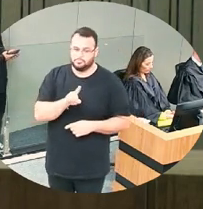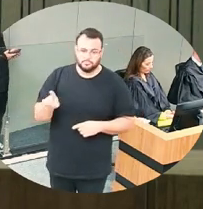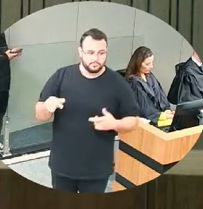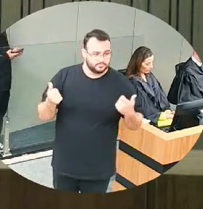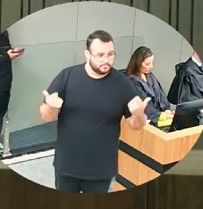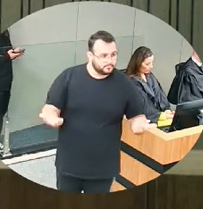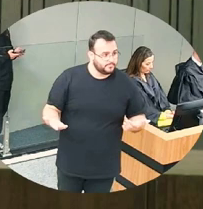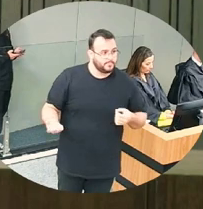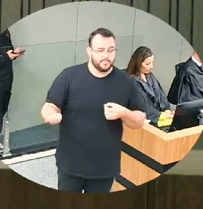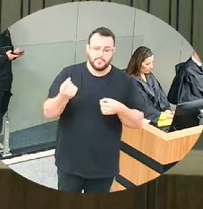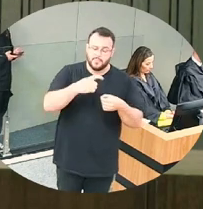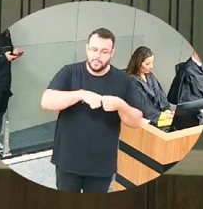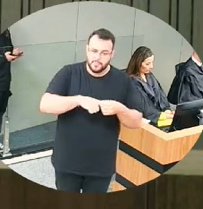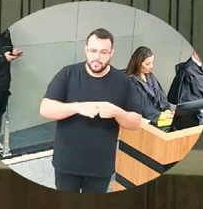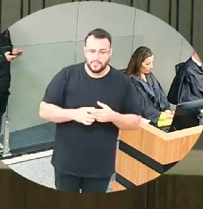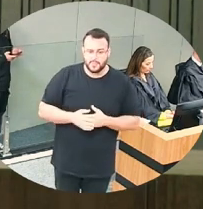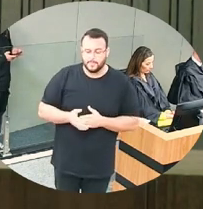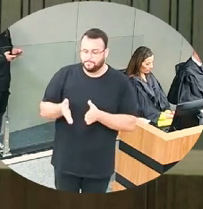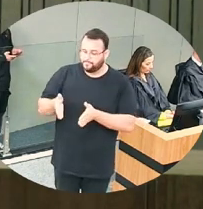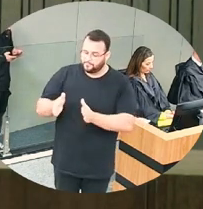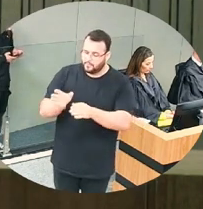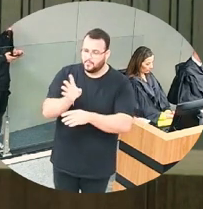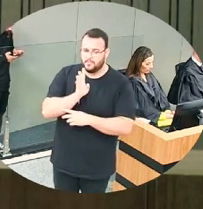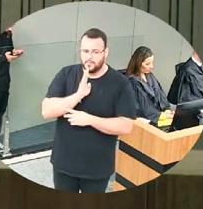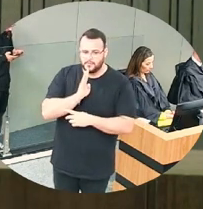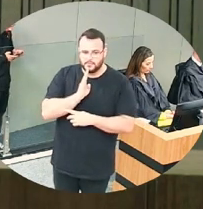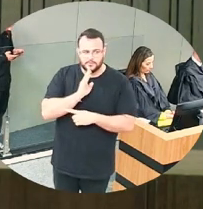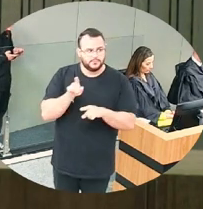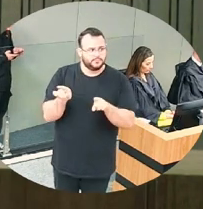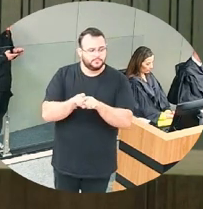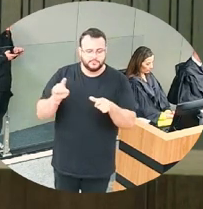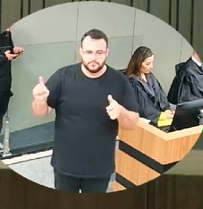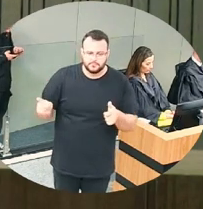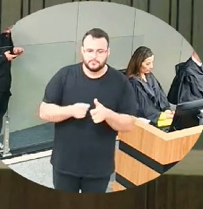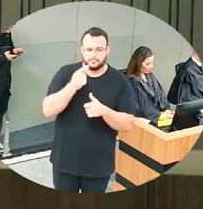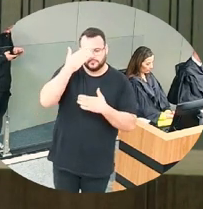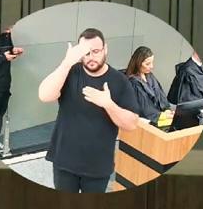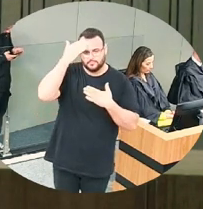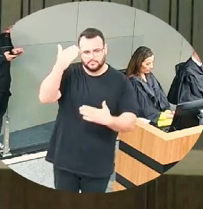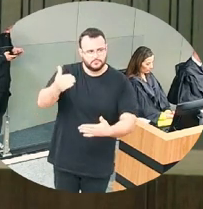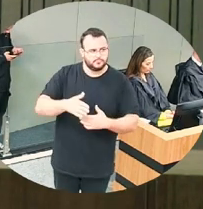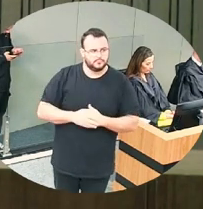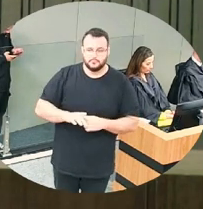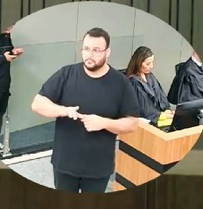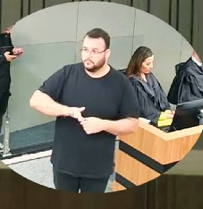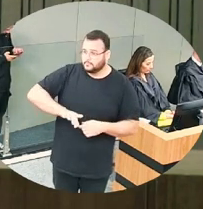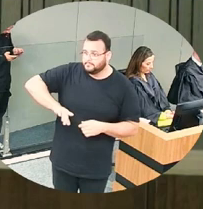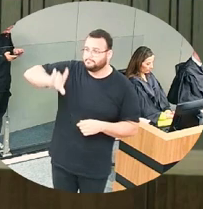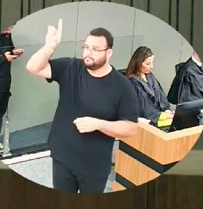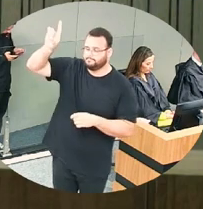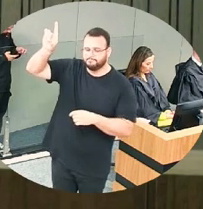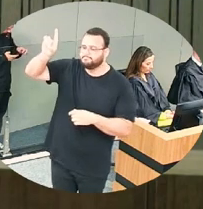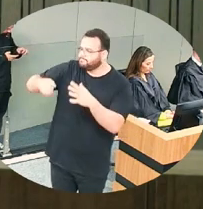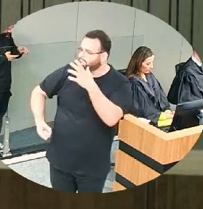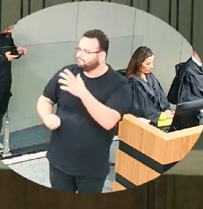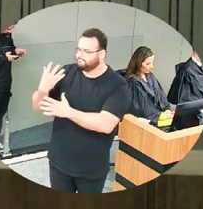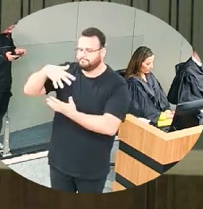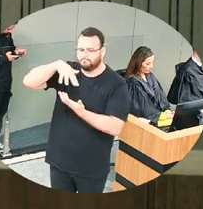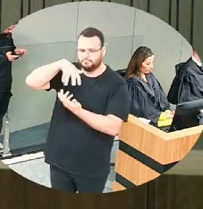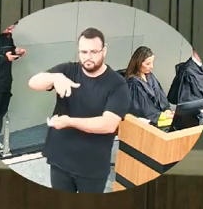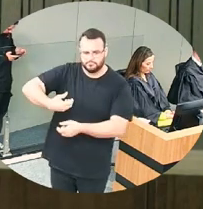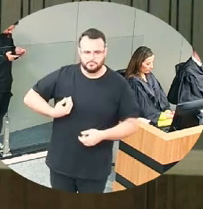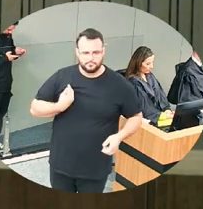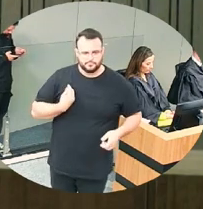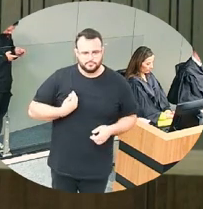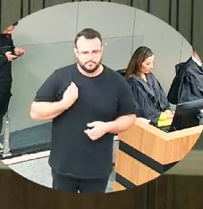efeito retomando a linha dos reconhecimentos cabe aqui um primeiro agradecimento ao criador Universal a quem atribu a a nossa